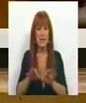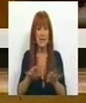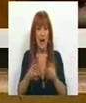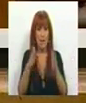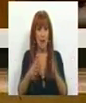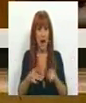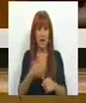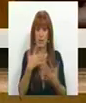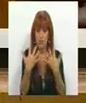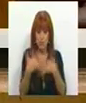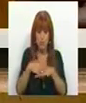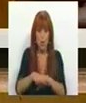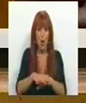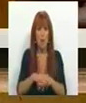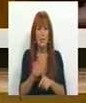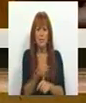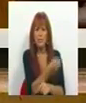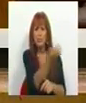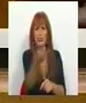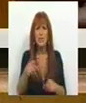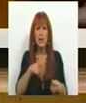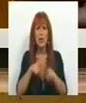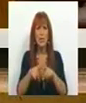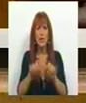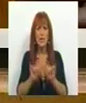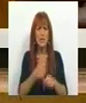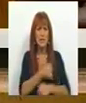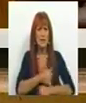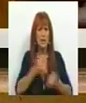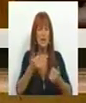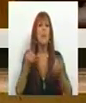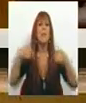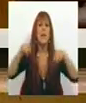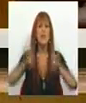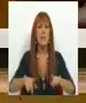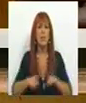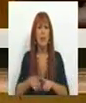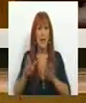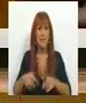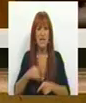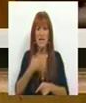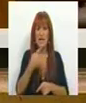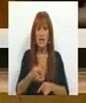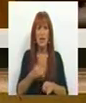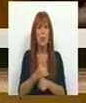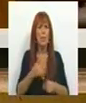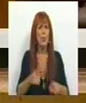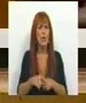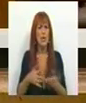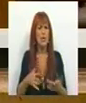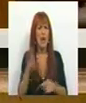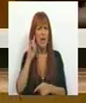enquanto partes integrantes do universo da política de cidades. Mas também, e importa referir, porque esta é uma